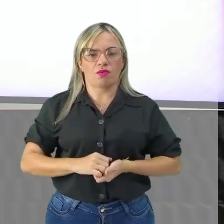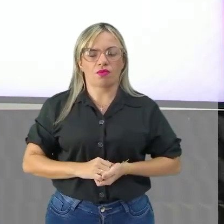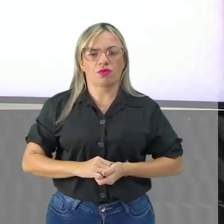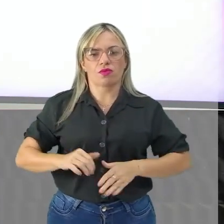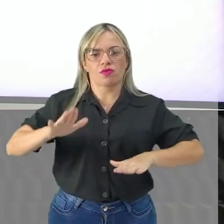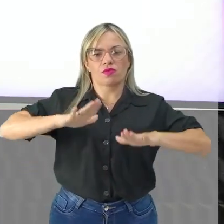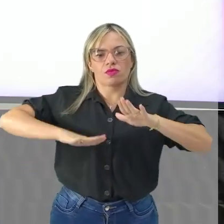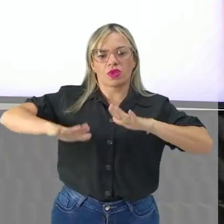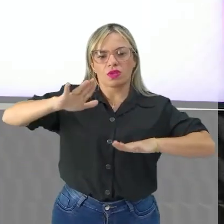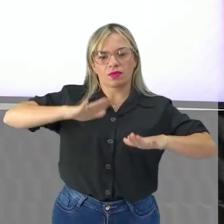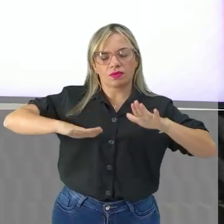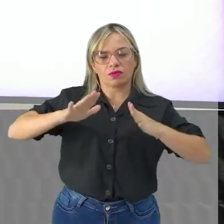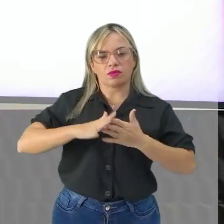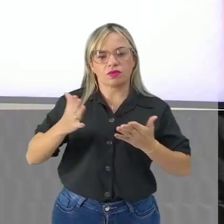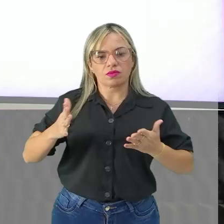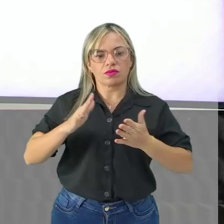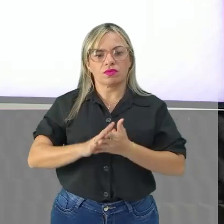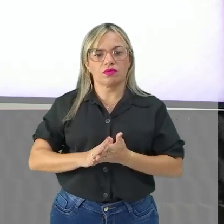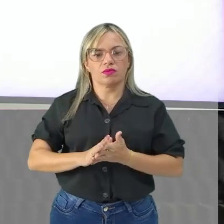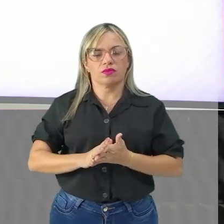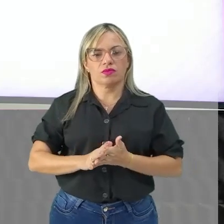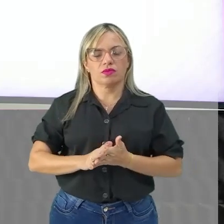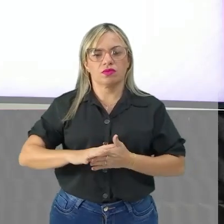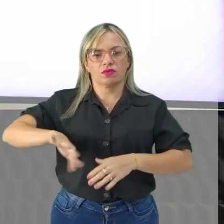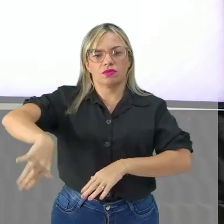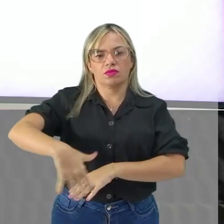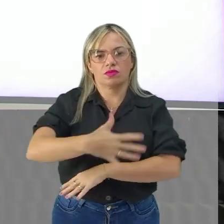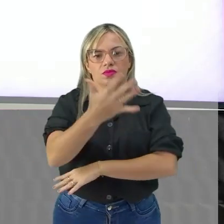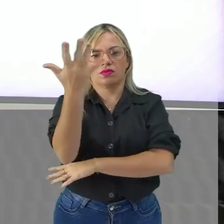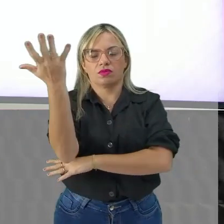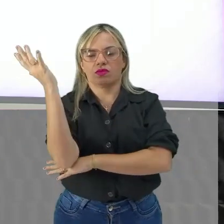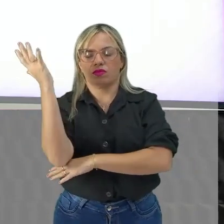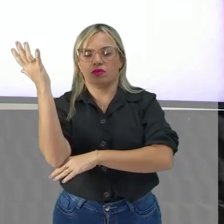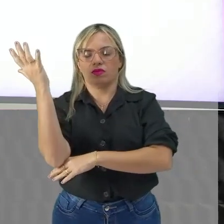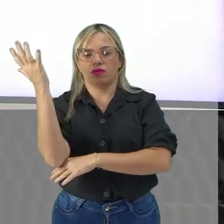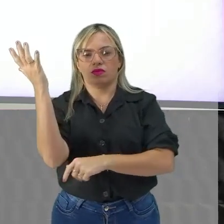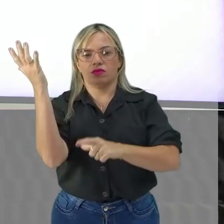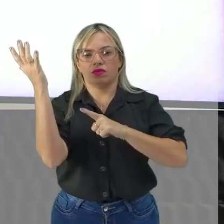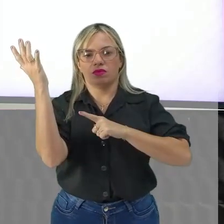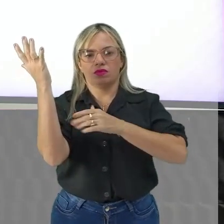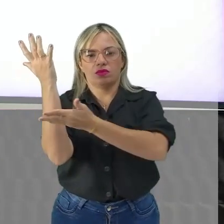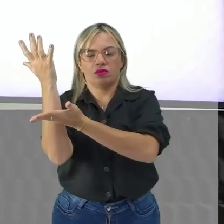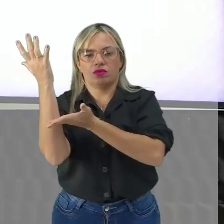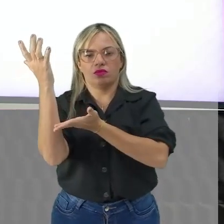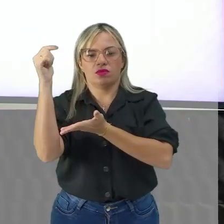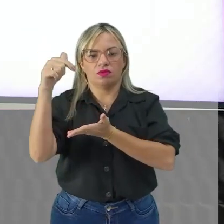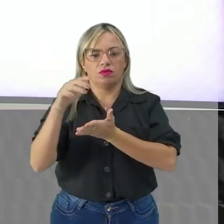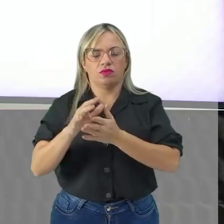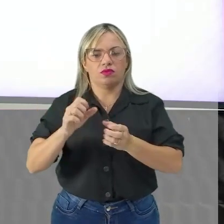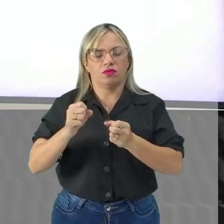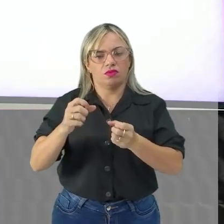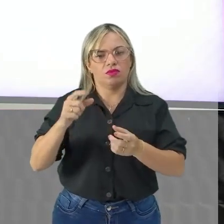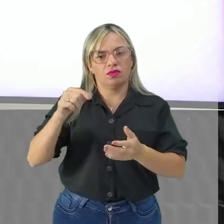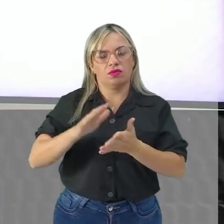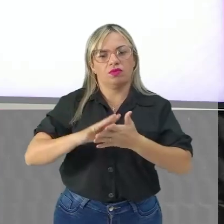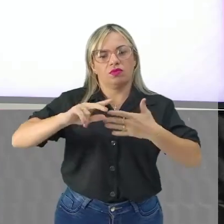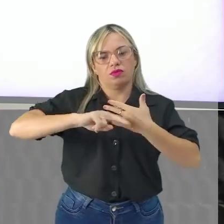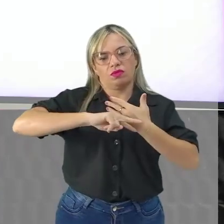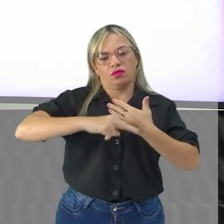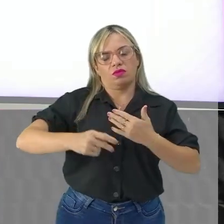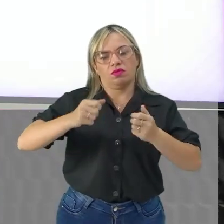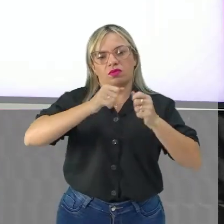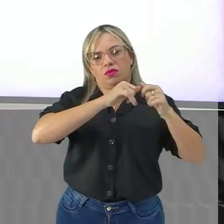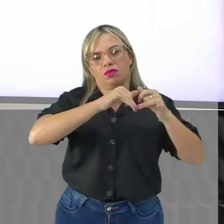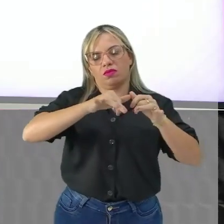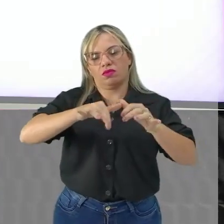dependendo do impacto que aquele ambiente onde ele existe sofreu, ele pode ser favorecido, pode virar uma praga. E